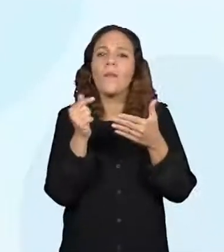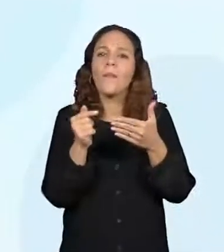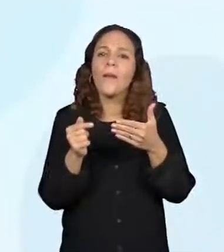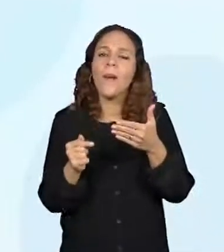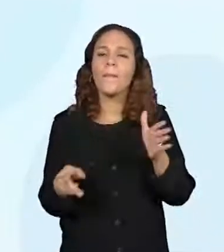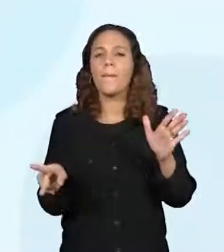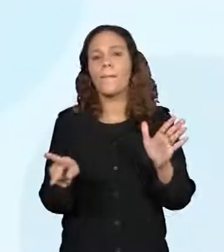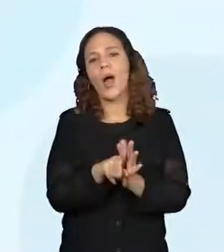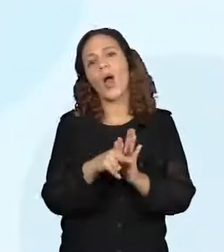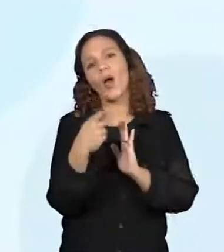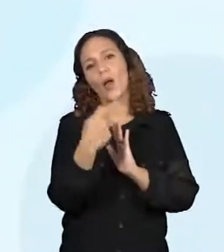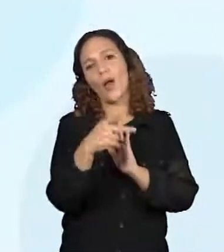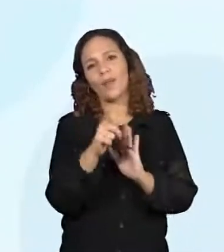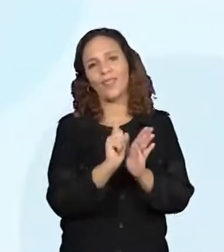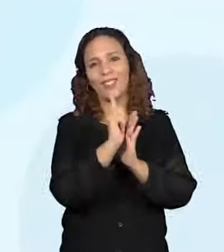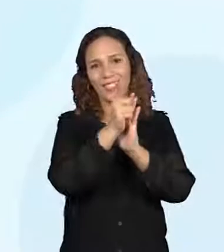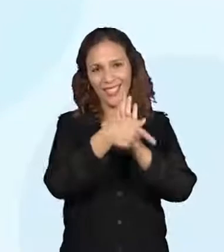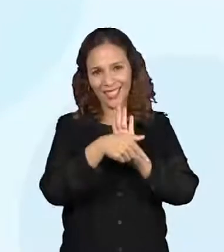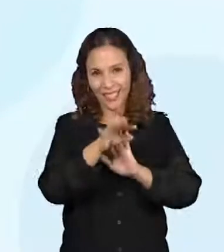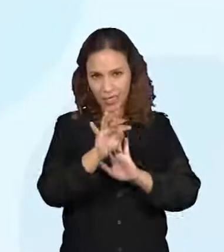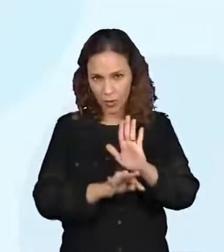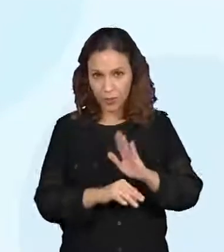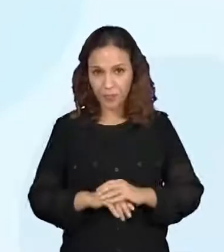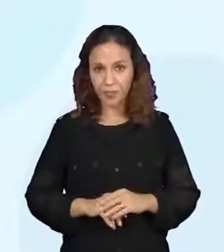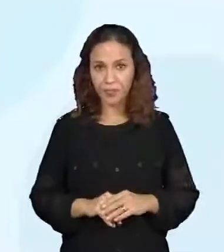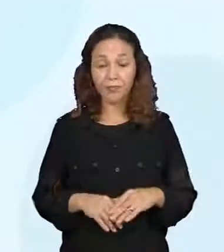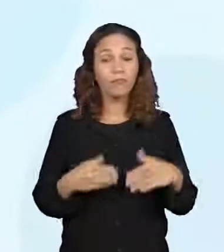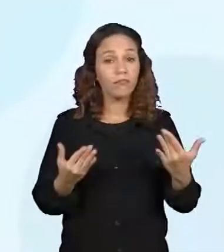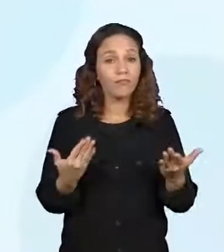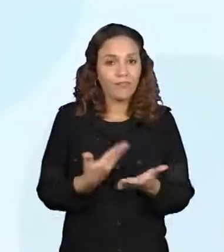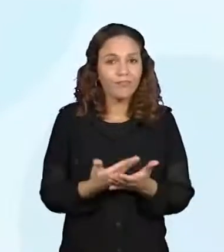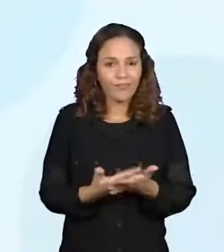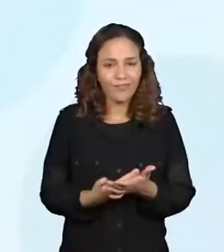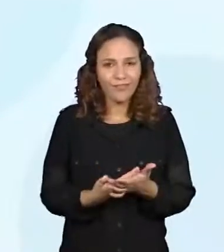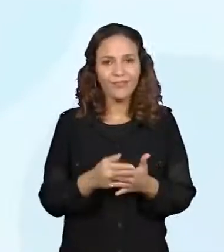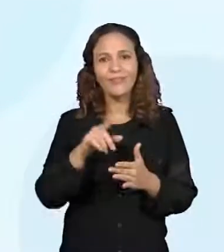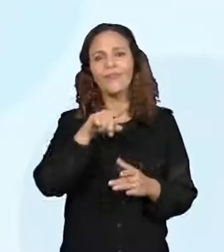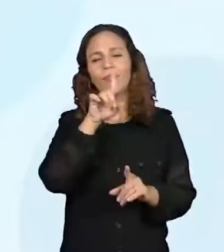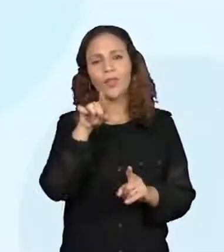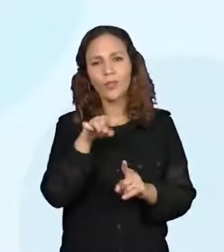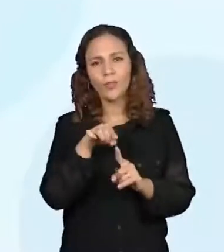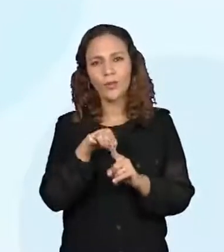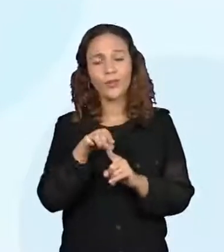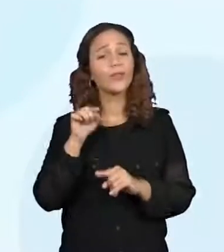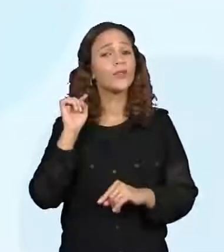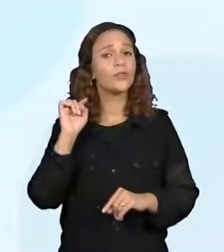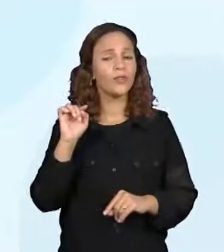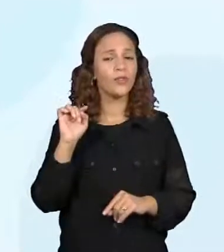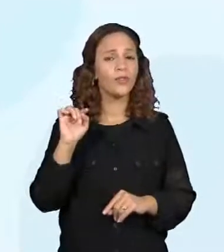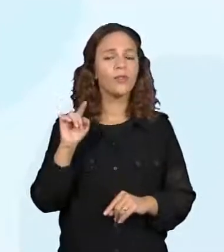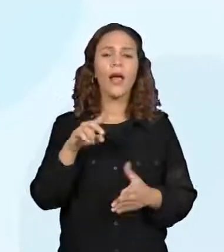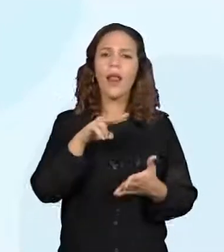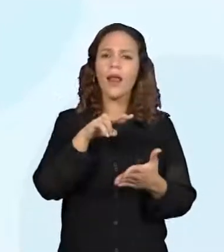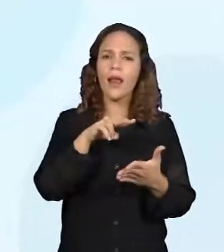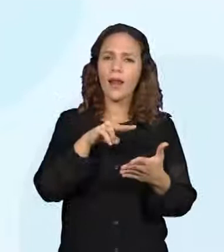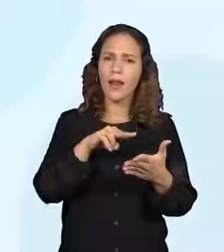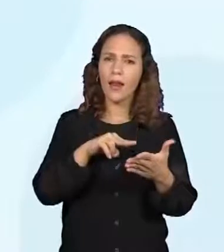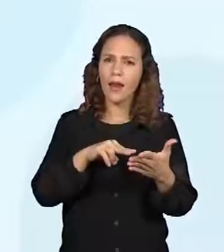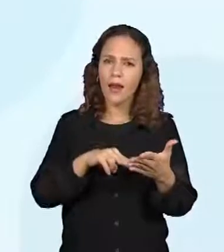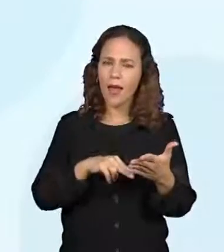estilo do gênero. Então, o objetivo da nossa aula, com o título Bolo de Cenoura, é ler e